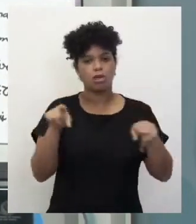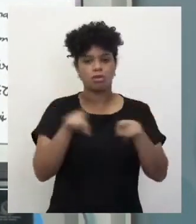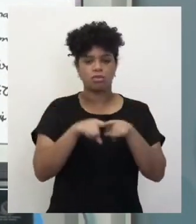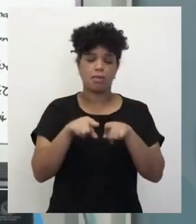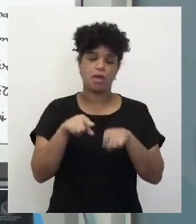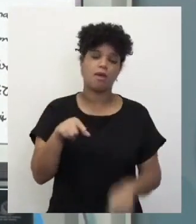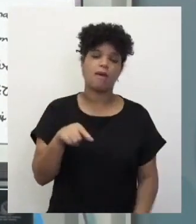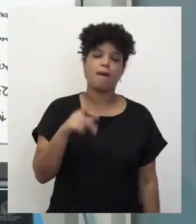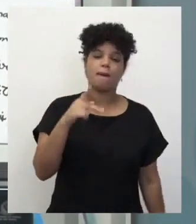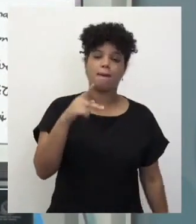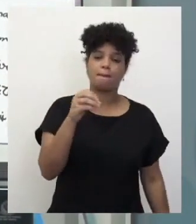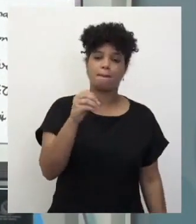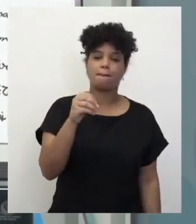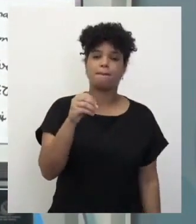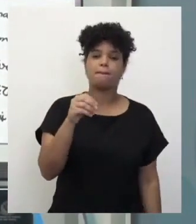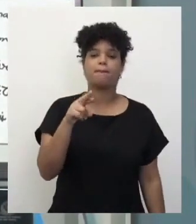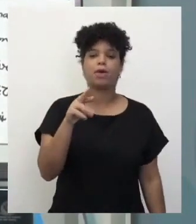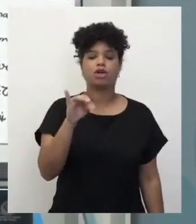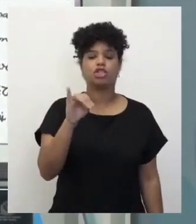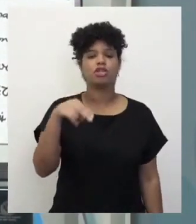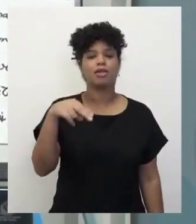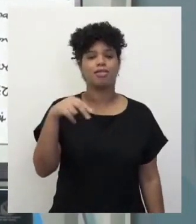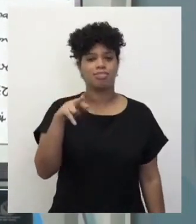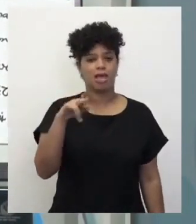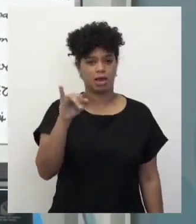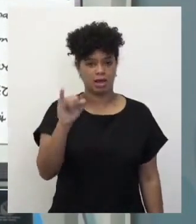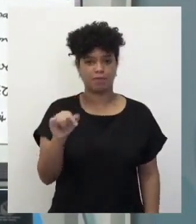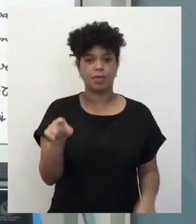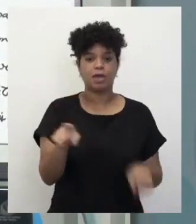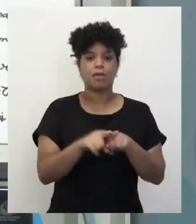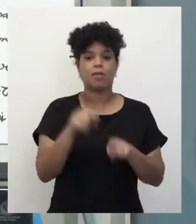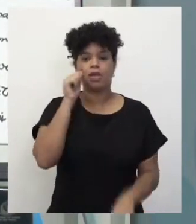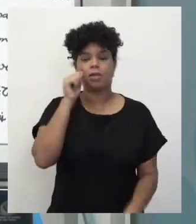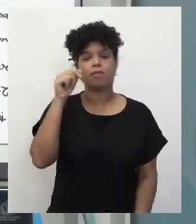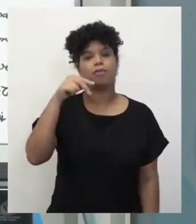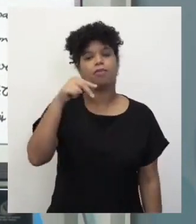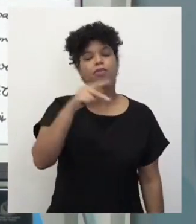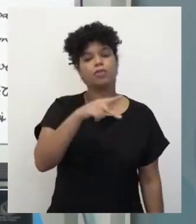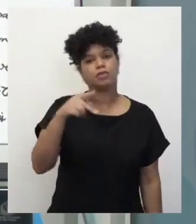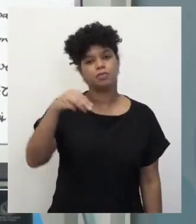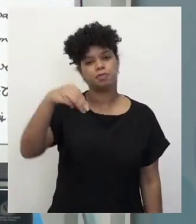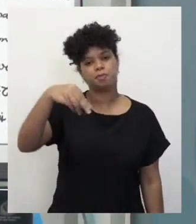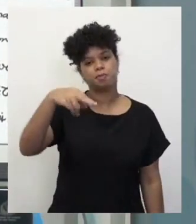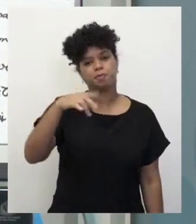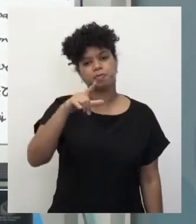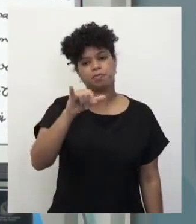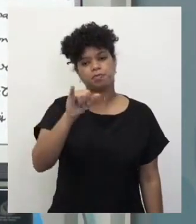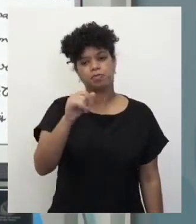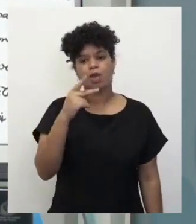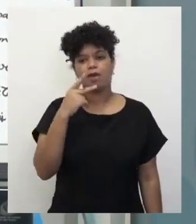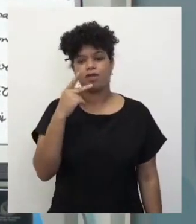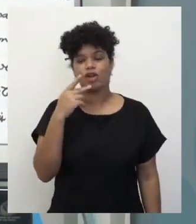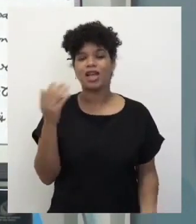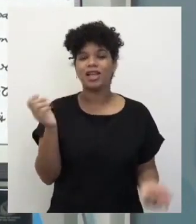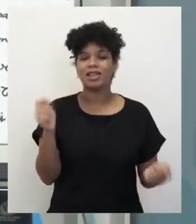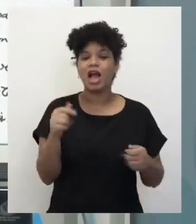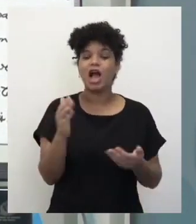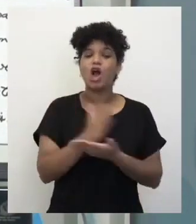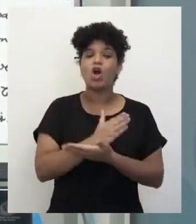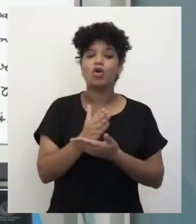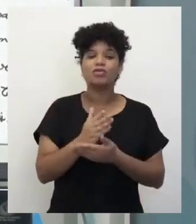Portinari. A Marli falou de exposições digitais. Pois é, agora, né, nesse período de pandemia, né, como é que a gente